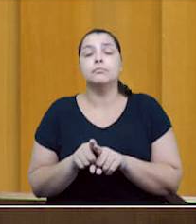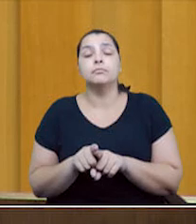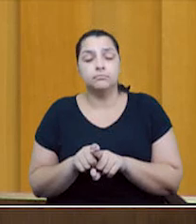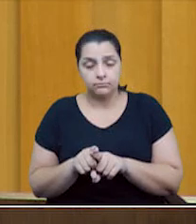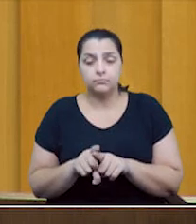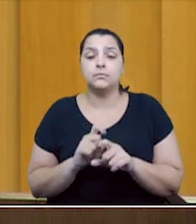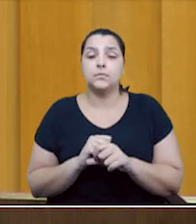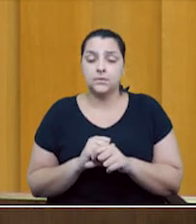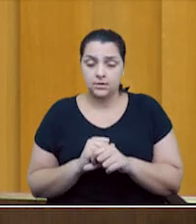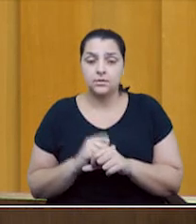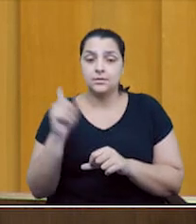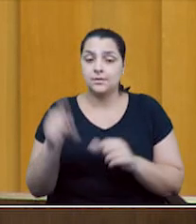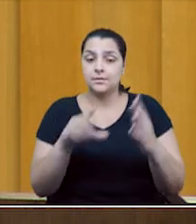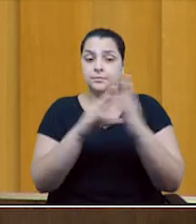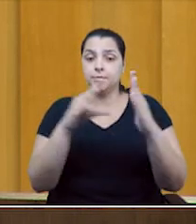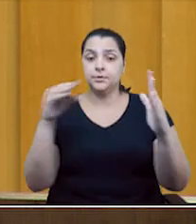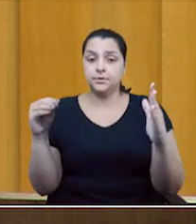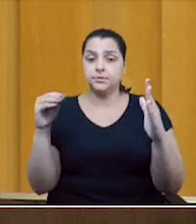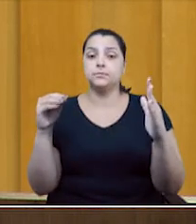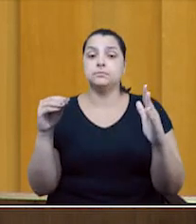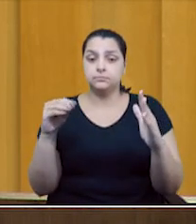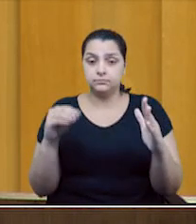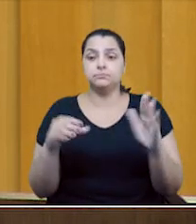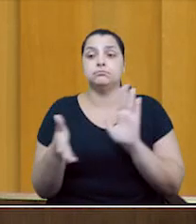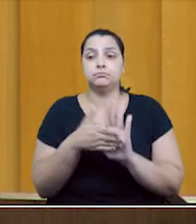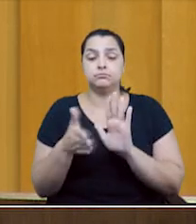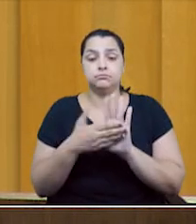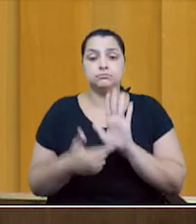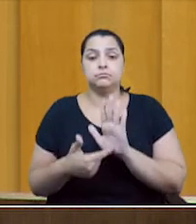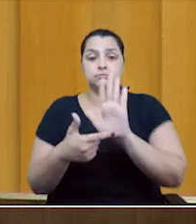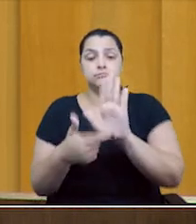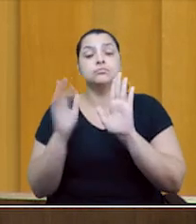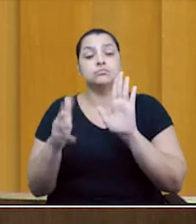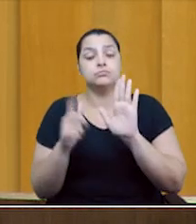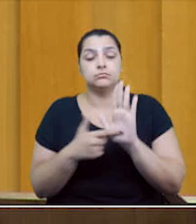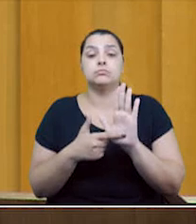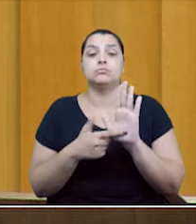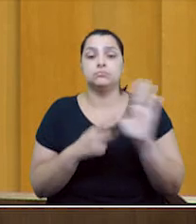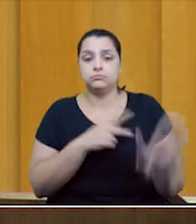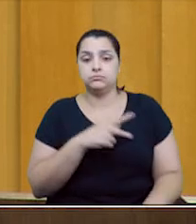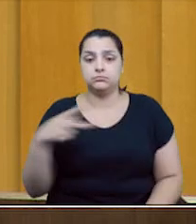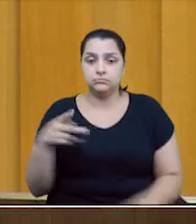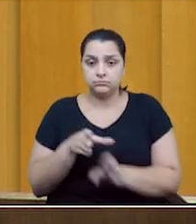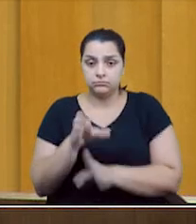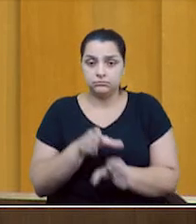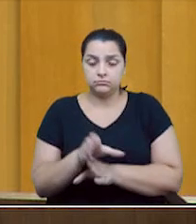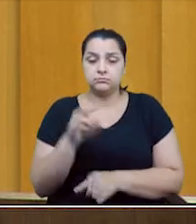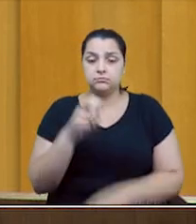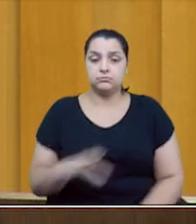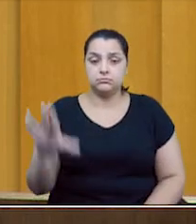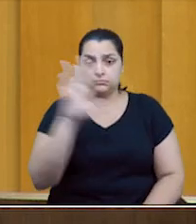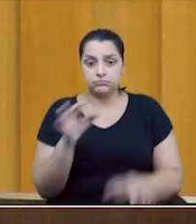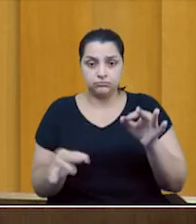como modelo para a apresentação da proposta. Nós apresentamos uma proposta à presidência do Conselho Nacional de Justiça, estamos aí